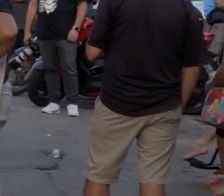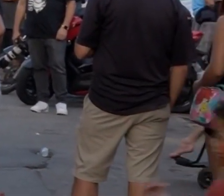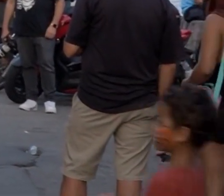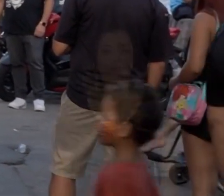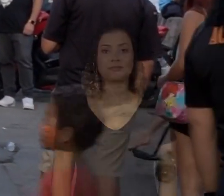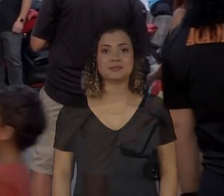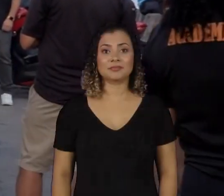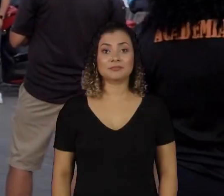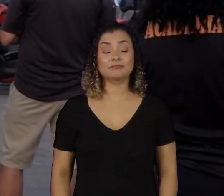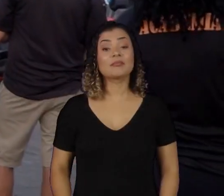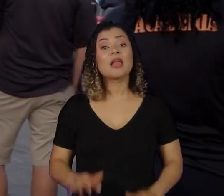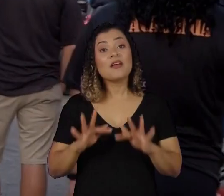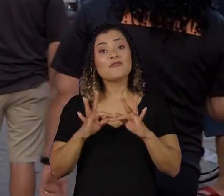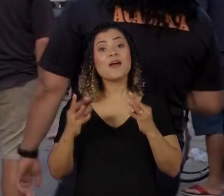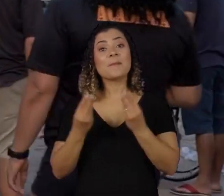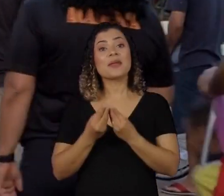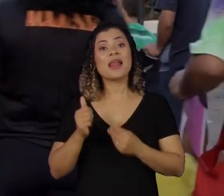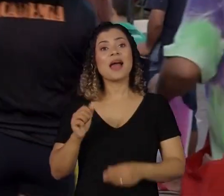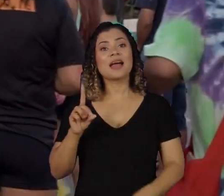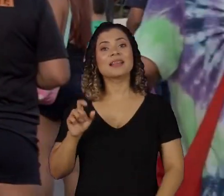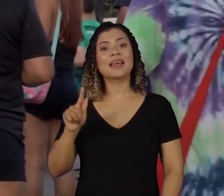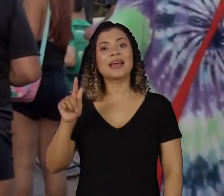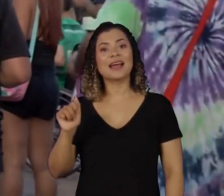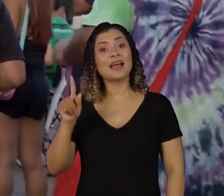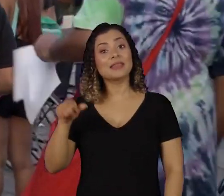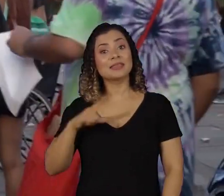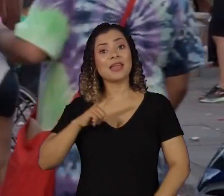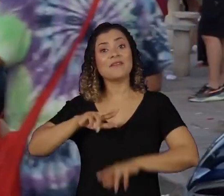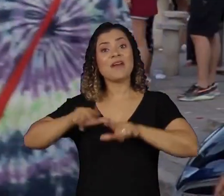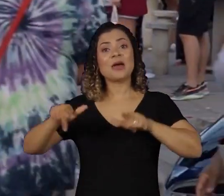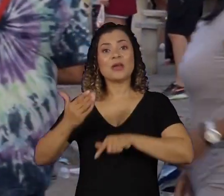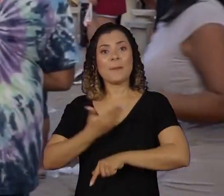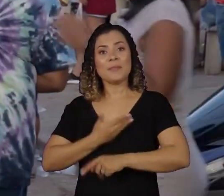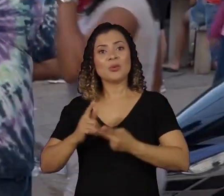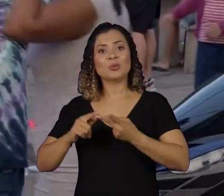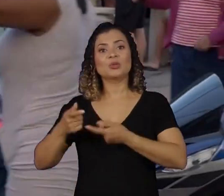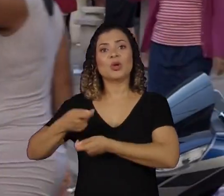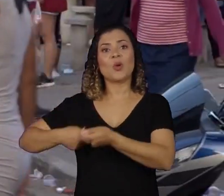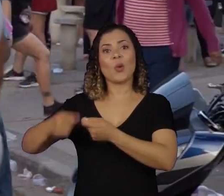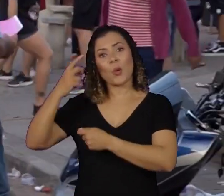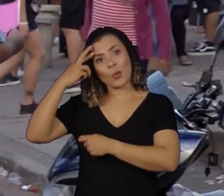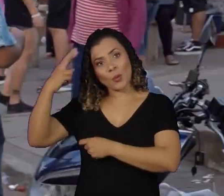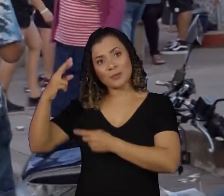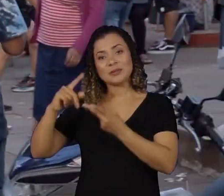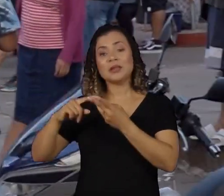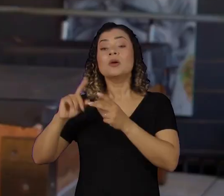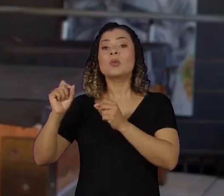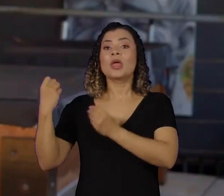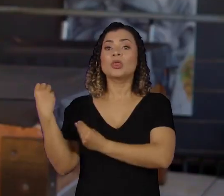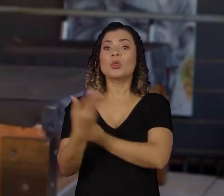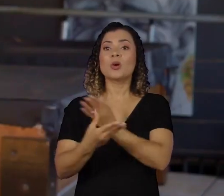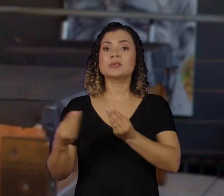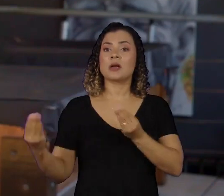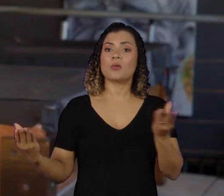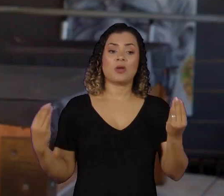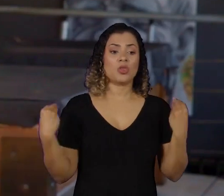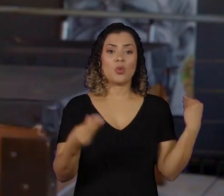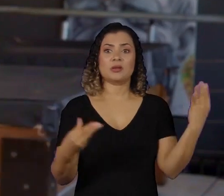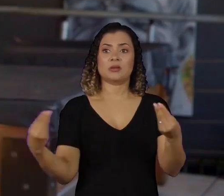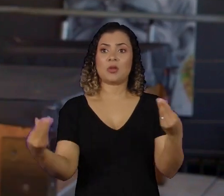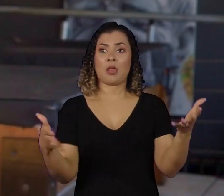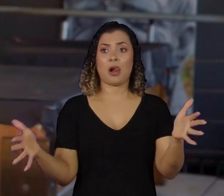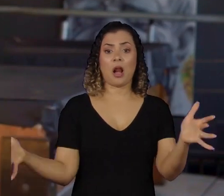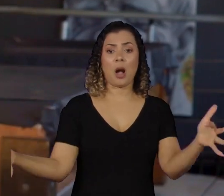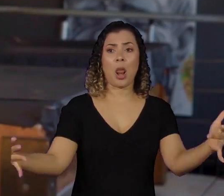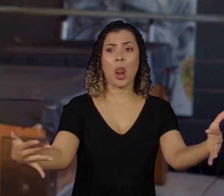A gente considera a família Adega, são vários amigos e comerciantes que eles se juntam todo ano através de doações e fazem essa festa bonita,